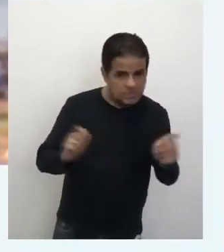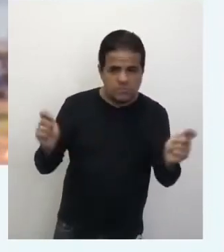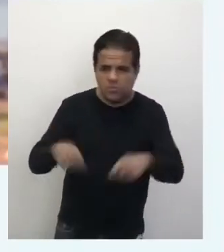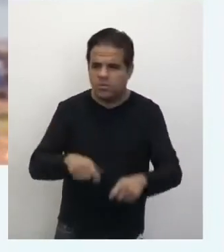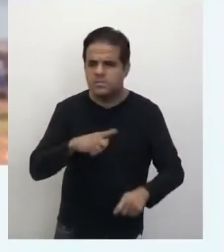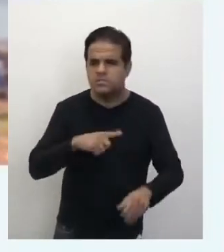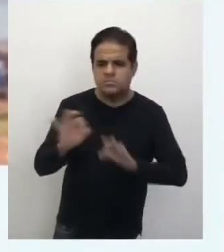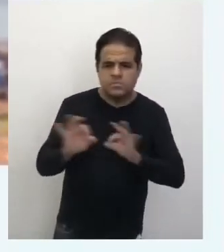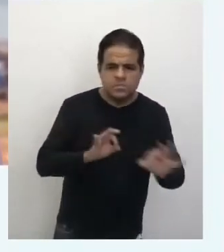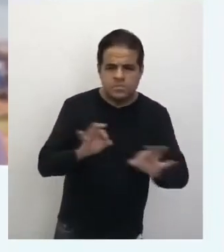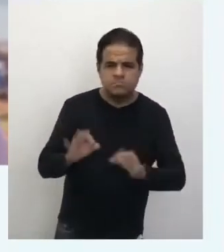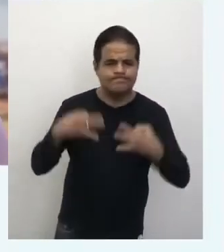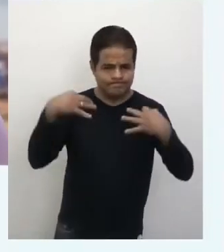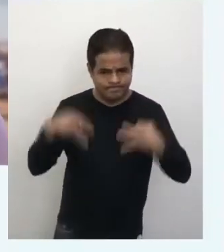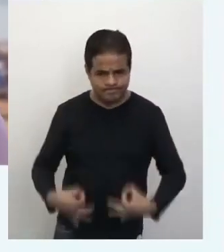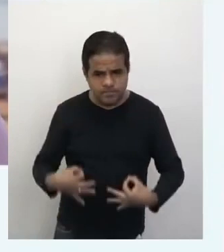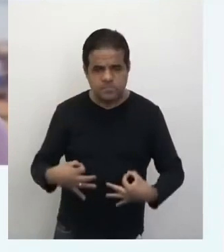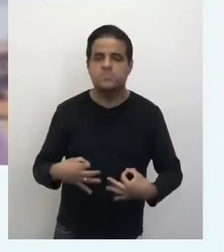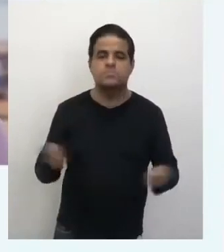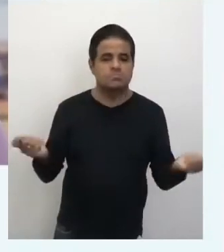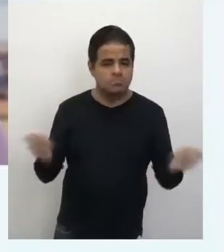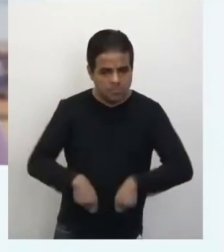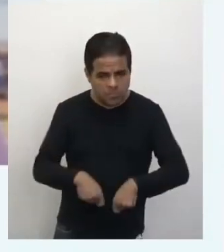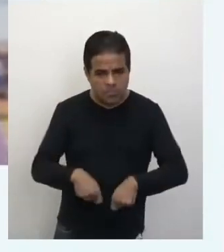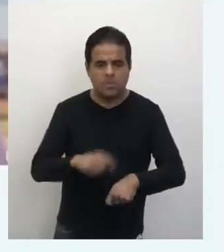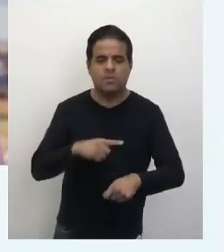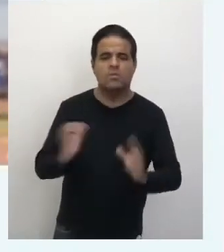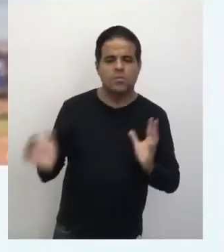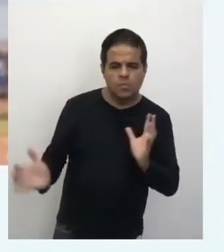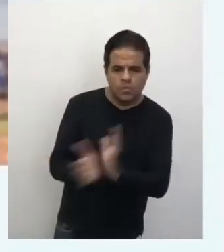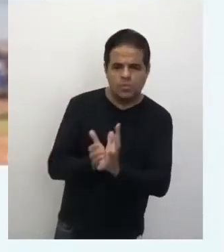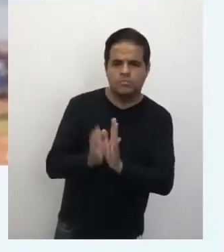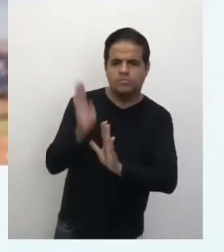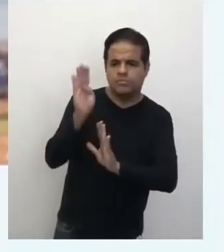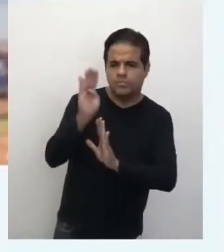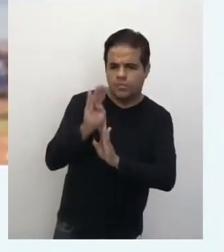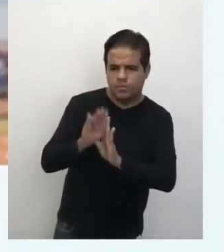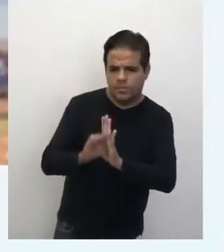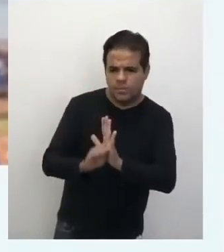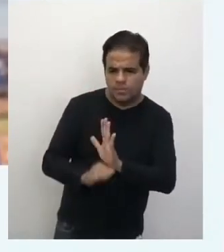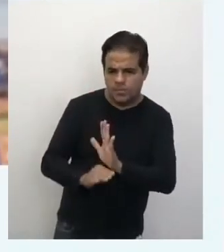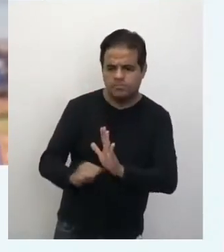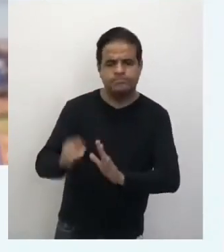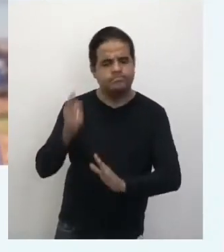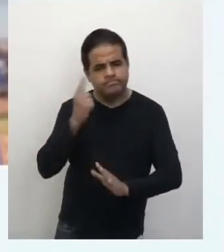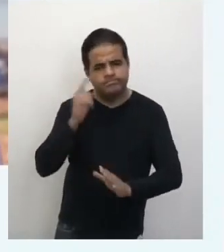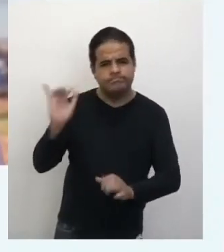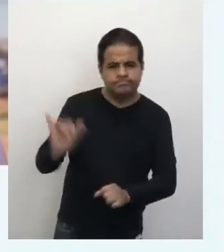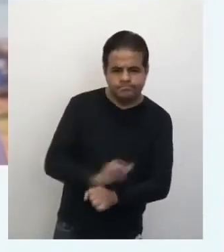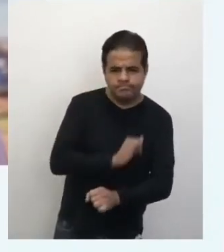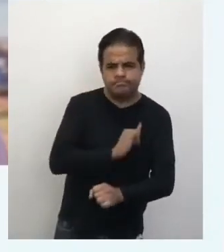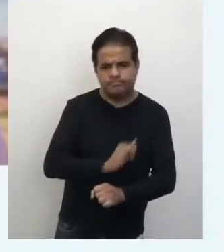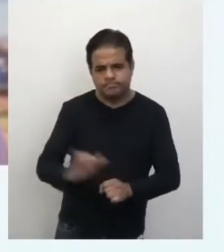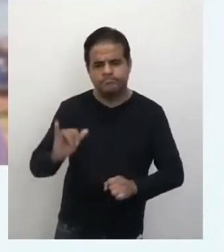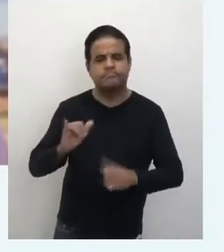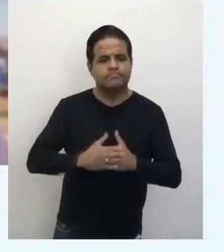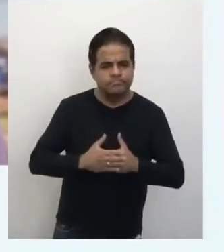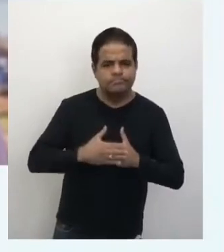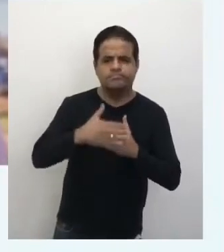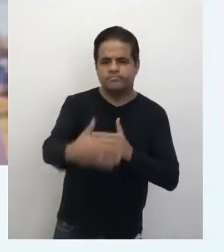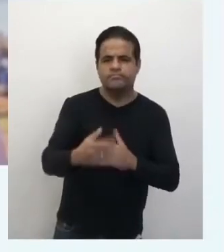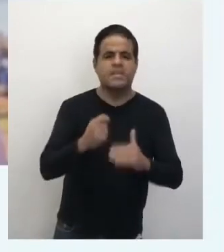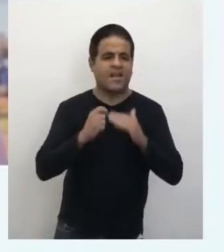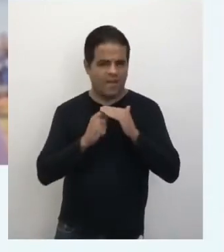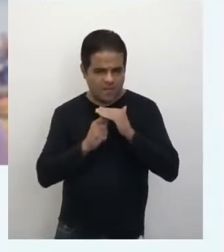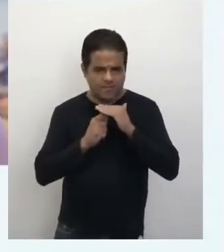um planejamento adequado, possa ter um conjunto de medidas mitigatórias com eficácia, você precisa ter um